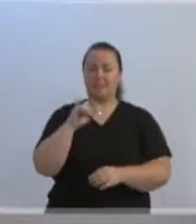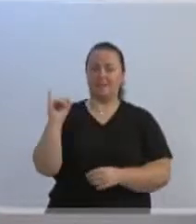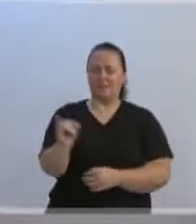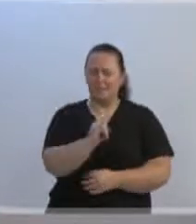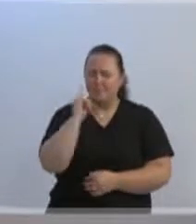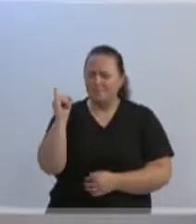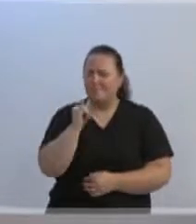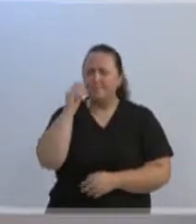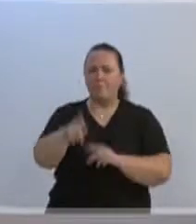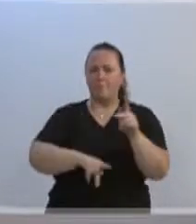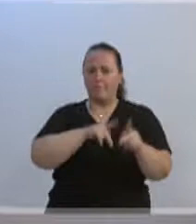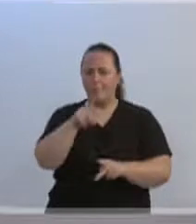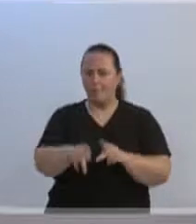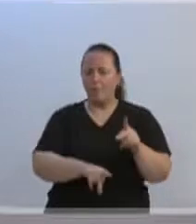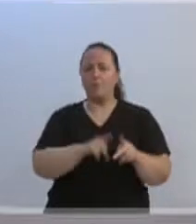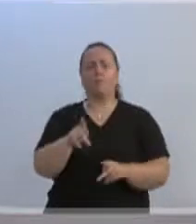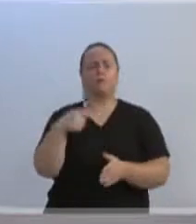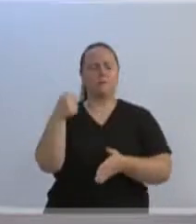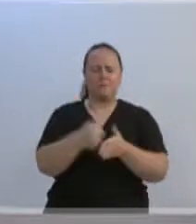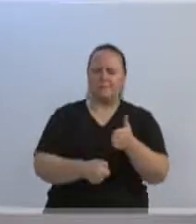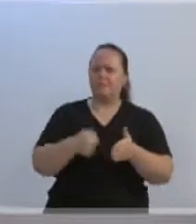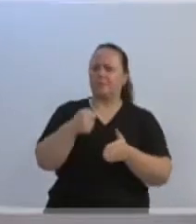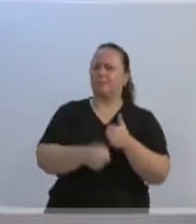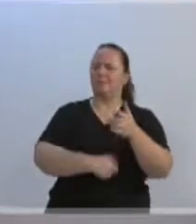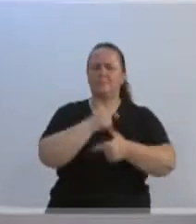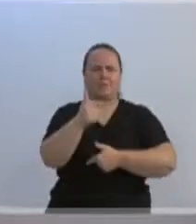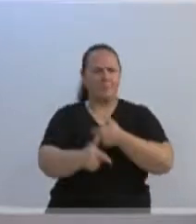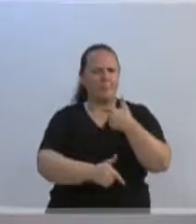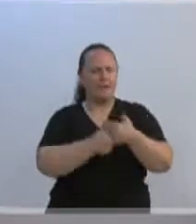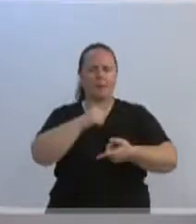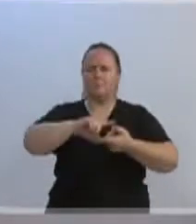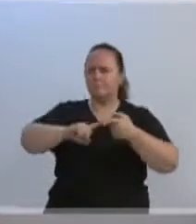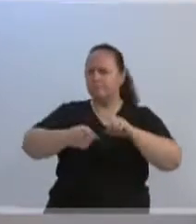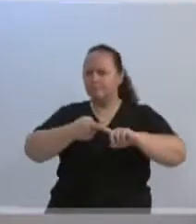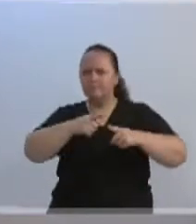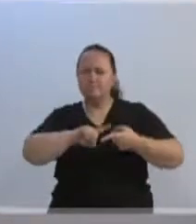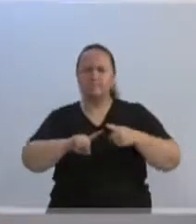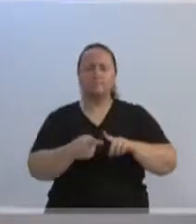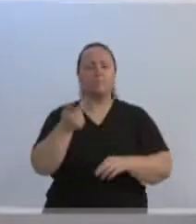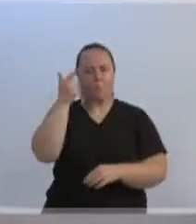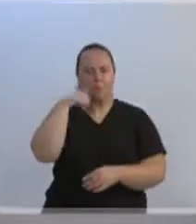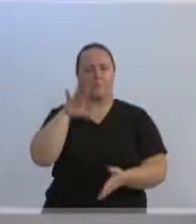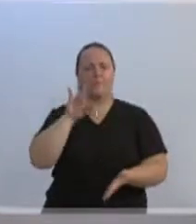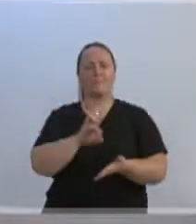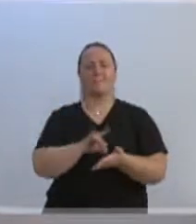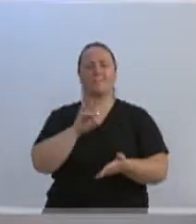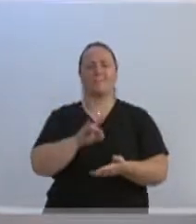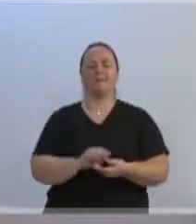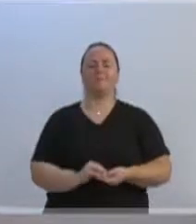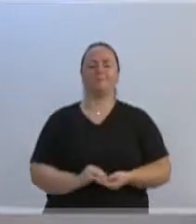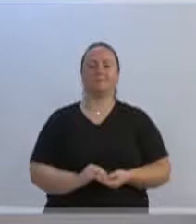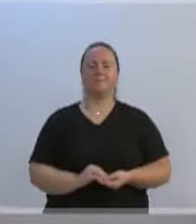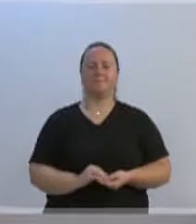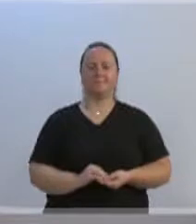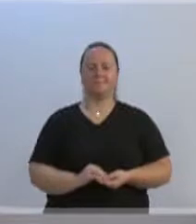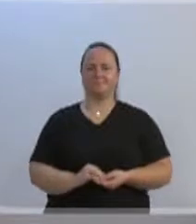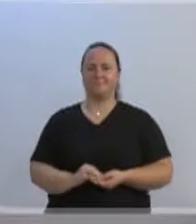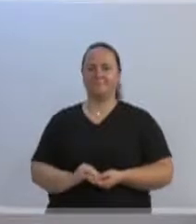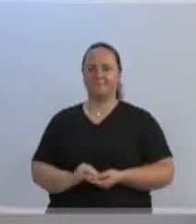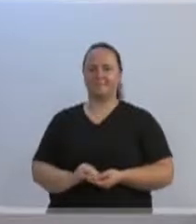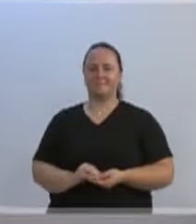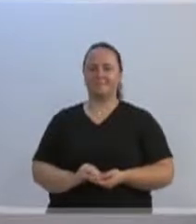população eu acho que com muito trabalho com muito empenho com articulação política a gente acaba conseguindo então isto